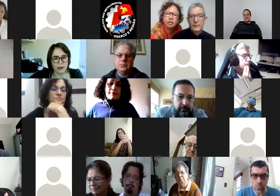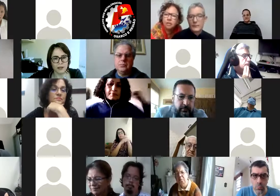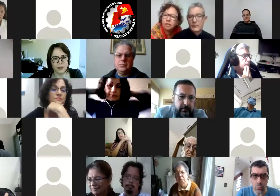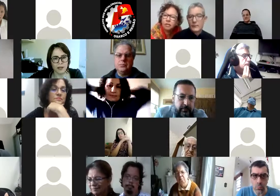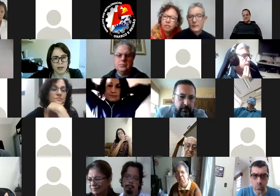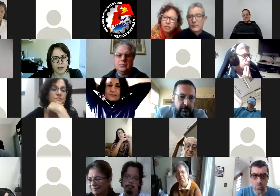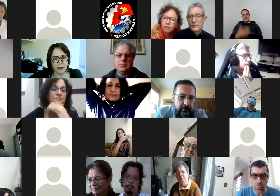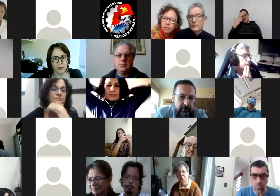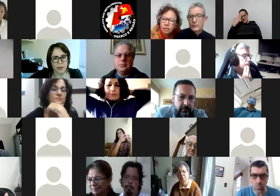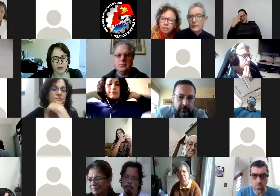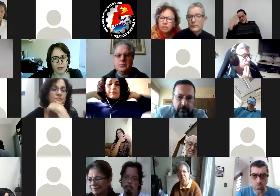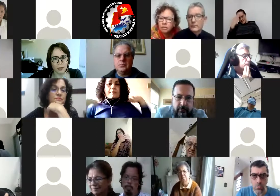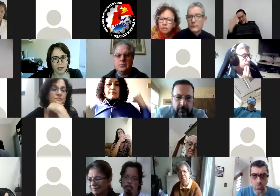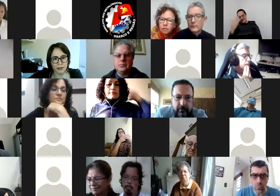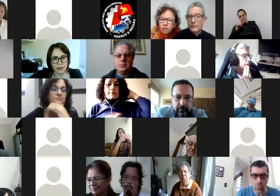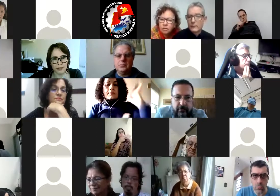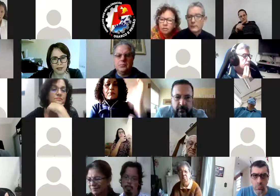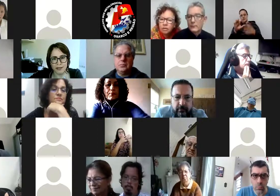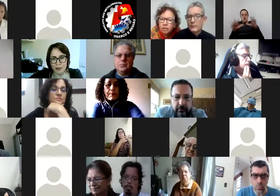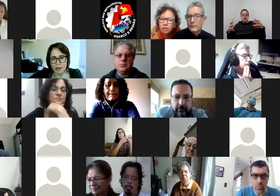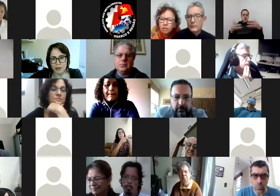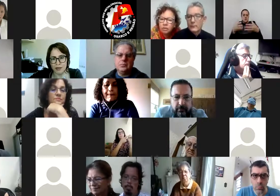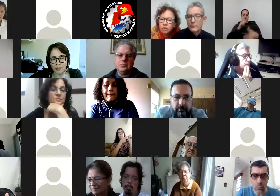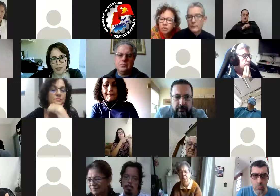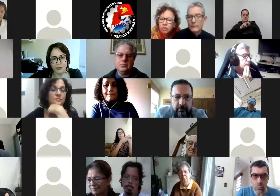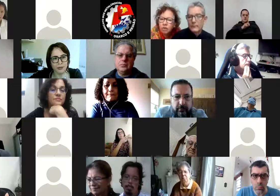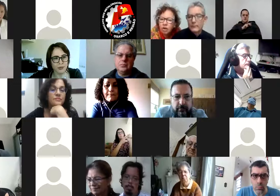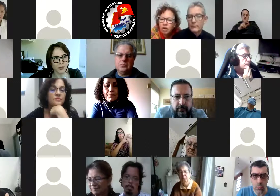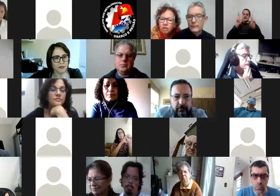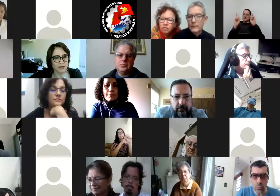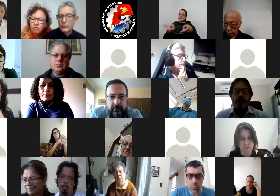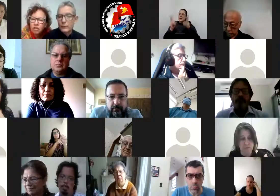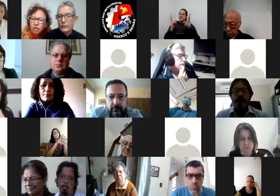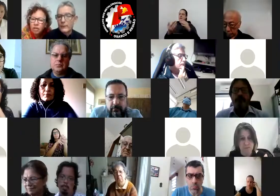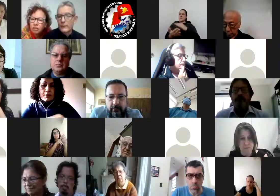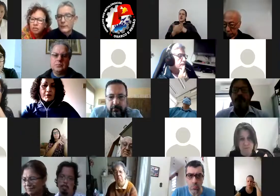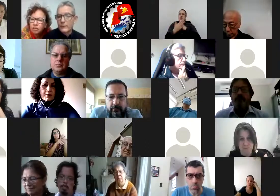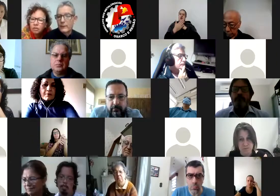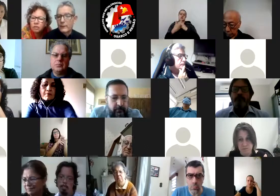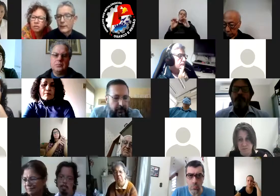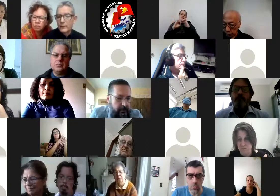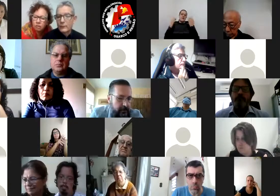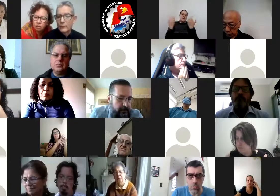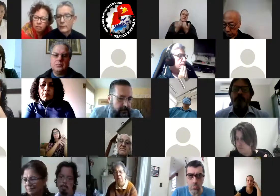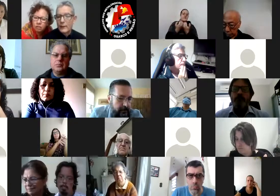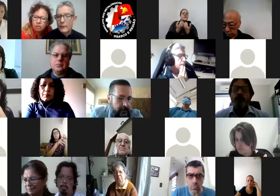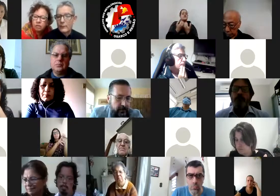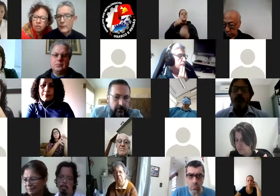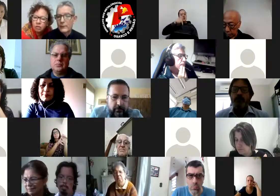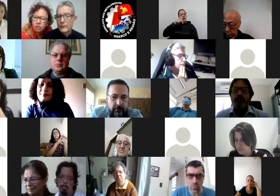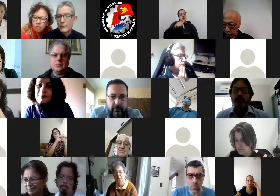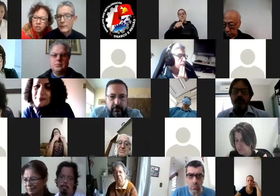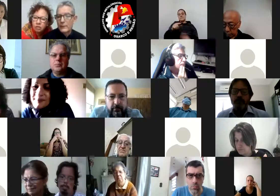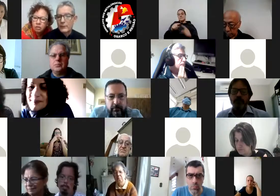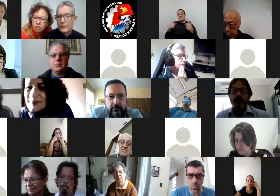Obrigada, Henry, a você, a toda a equipe da Unileu, né, que sempre tem ajudado não só os eventos do Espaço da Cidadania, mas